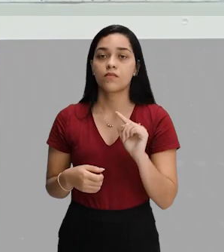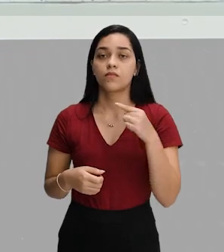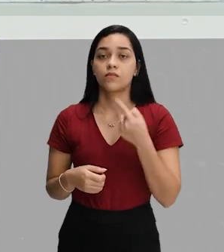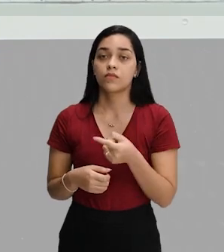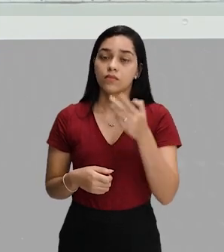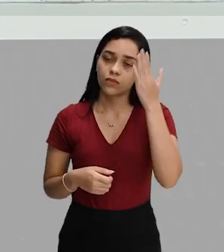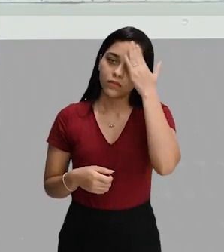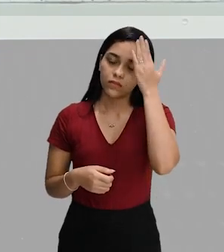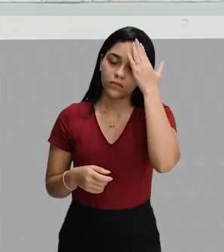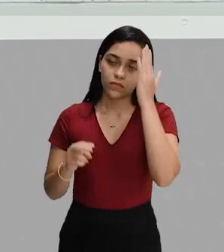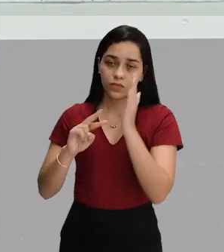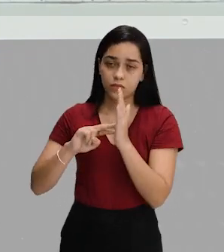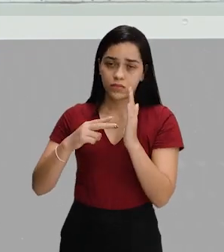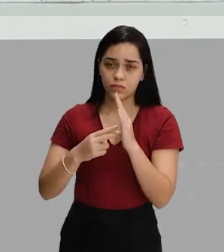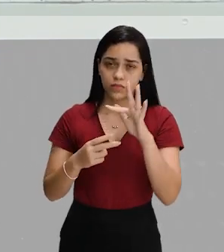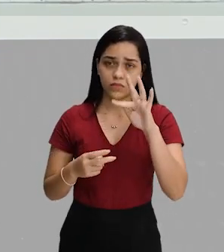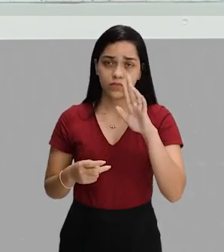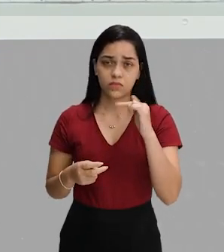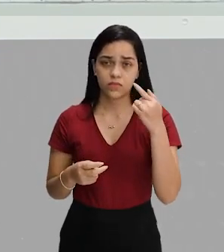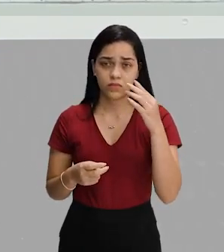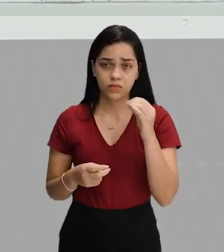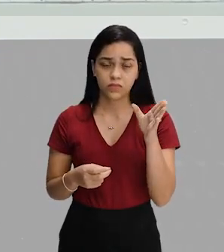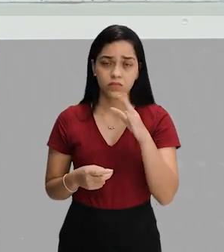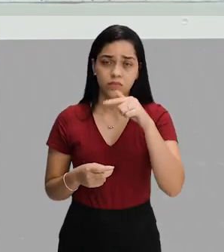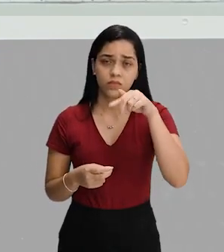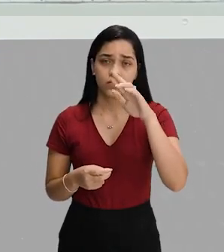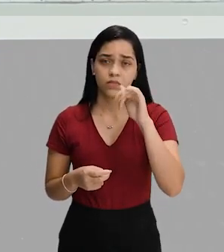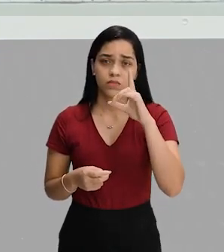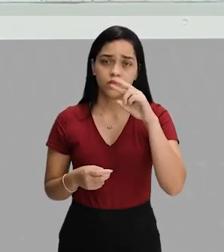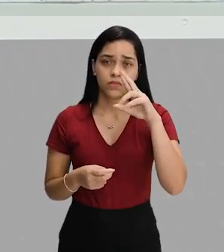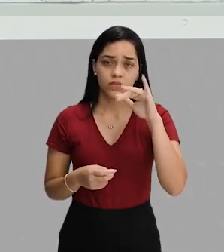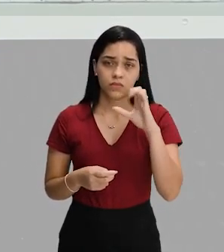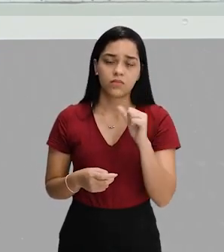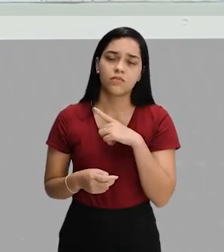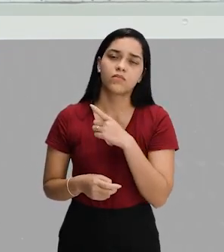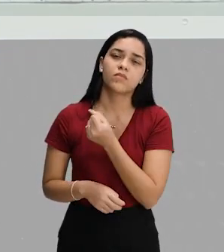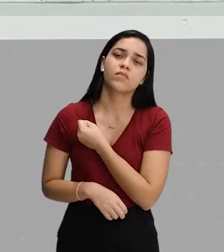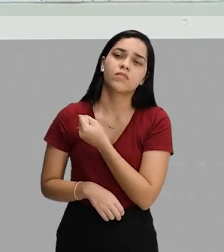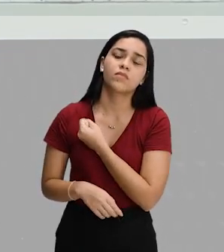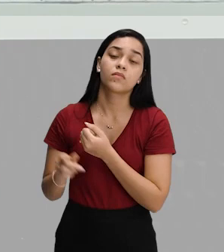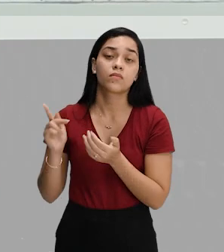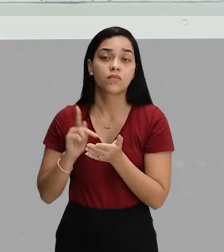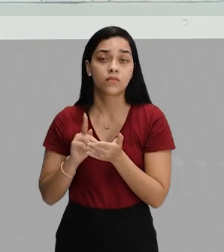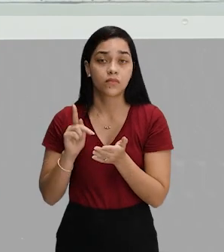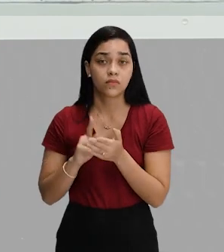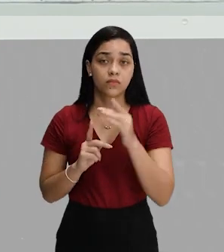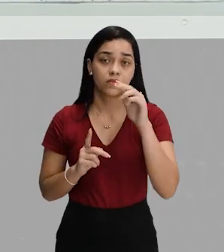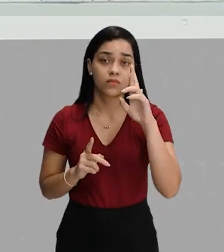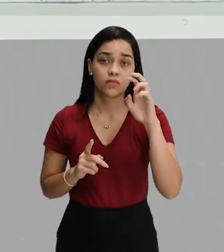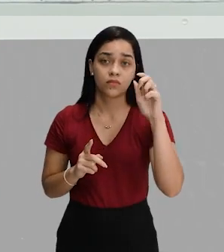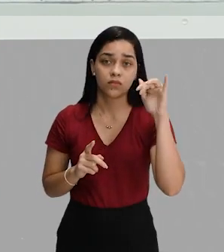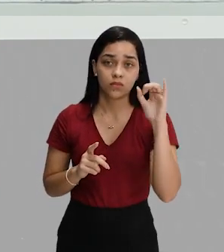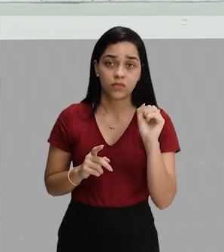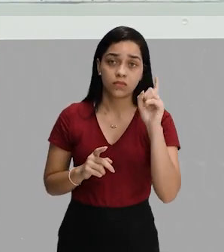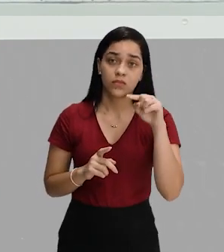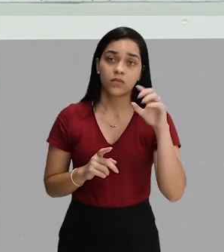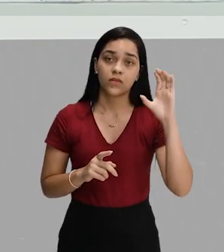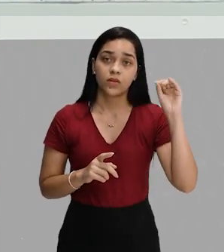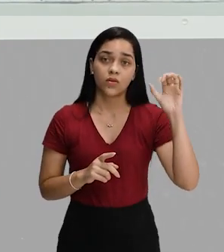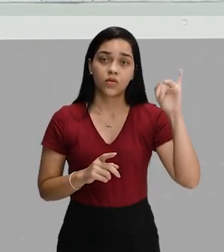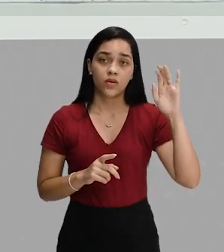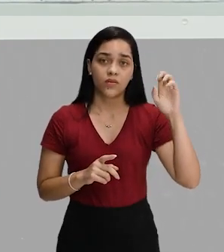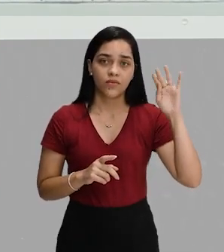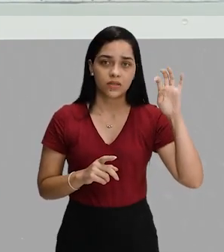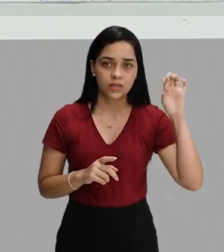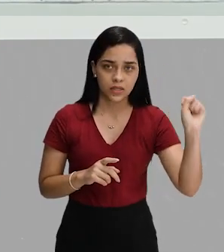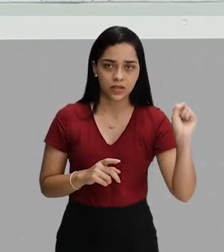de entender o que é uma função quadrática, é saber identificar esses números reais, que a gente chama de coeficientes, tá? Eu vou até